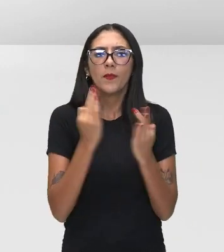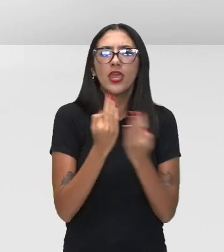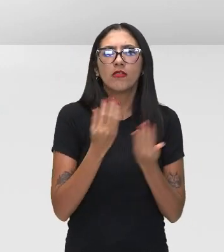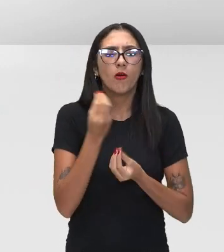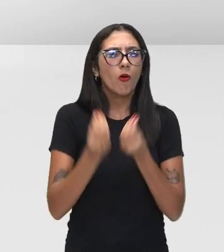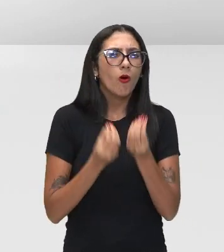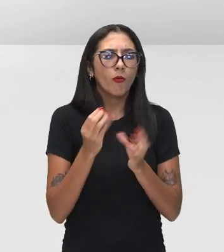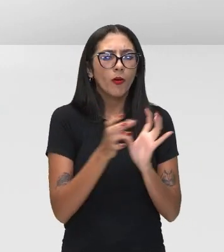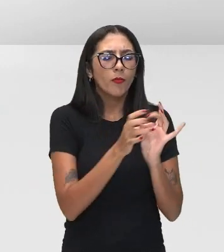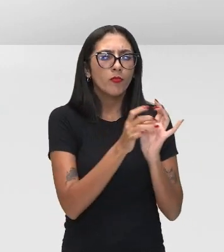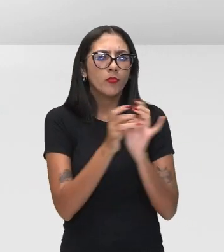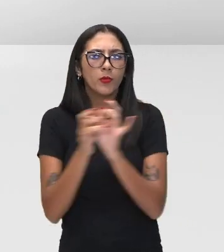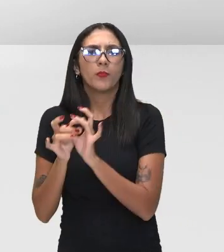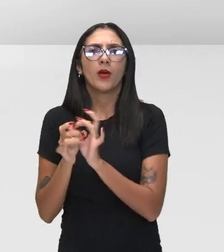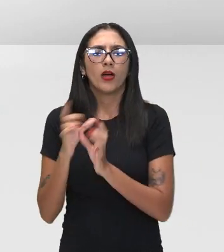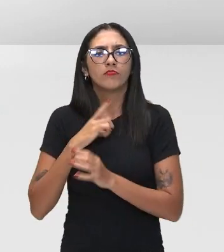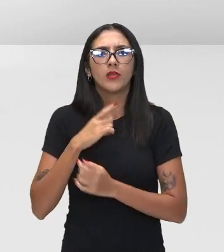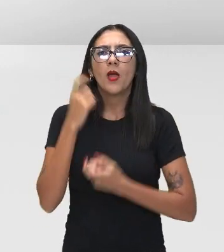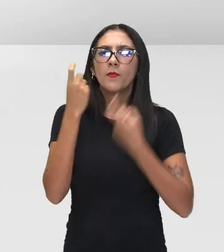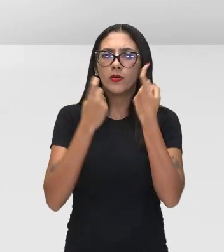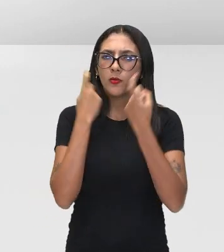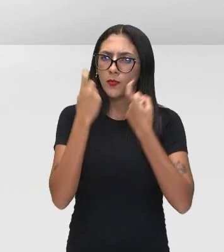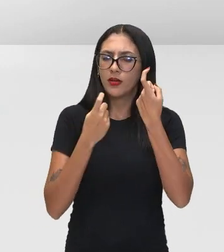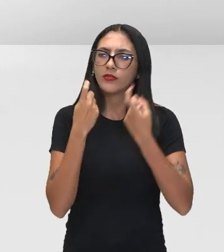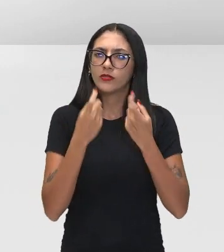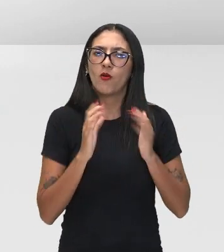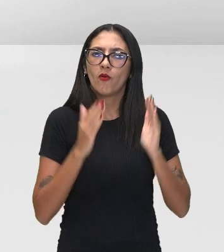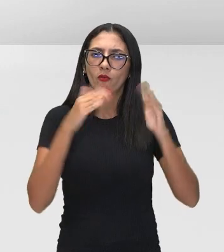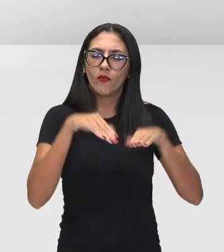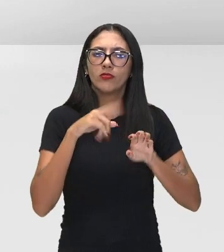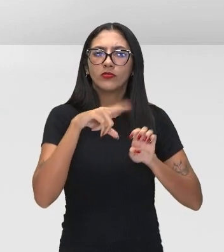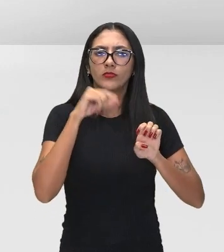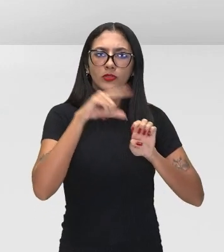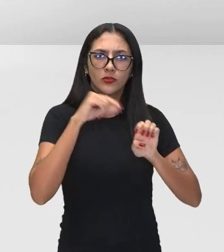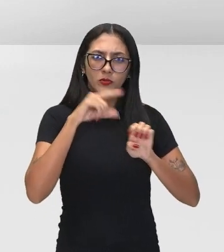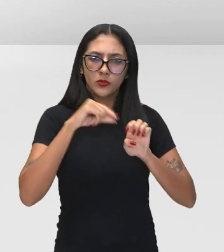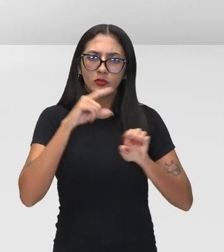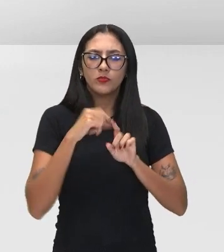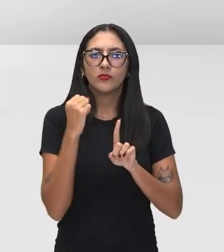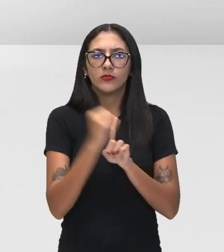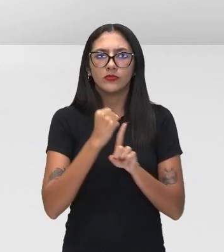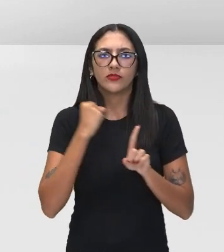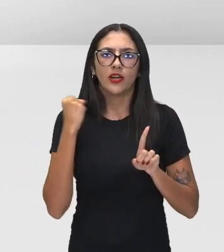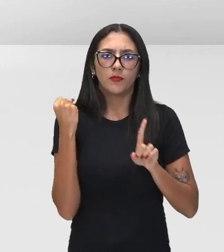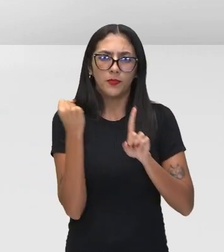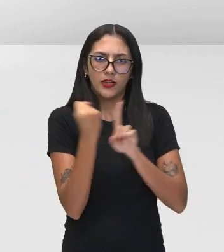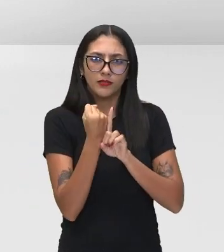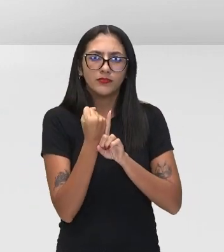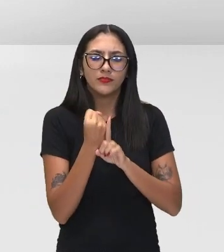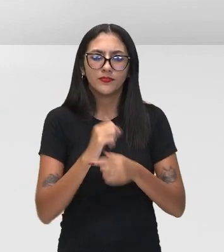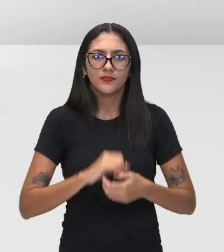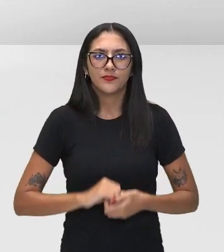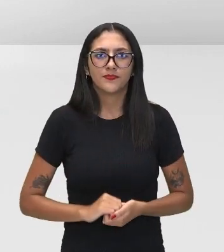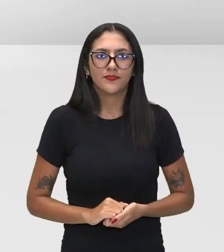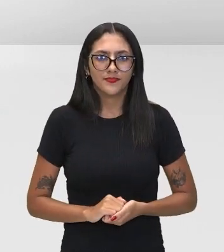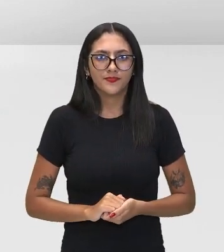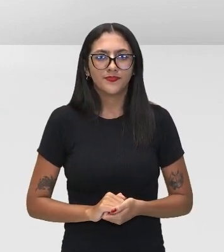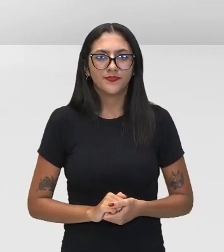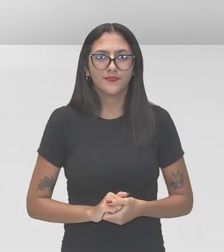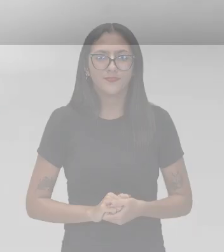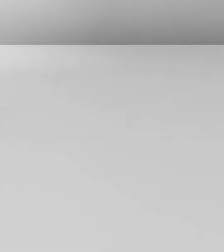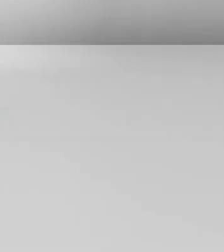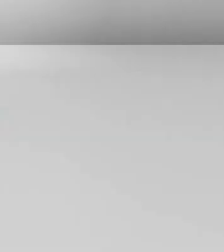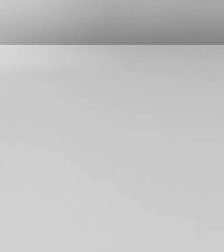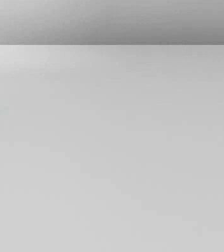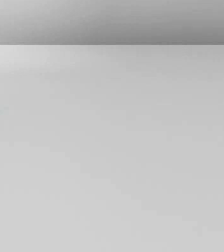gente tem essa preocupação social no empreendedorismo social. Então, é um ramo do empreendedorismo, um tipo do